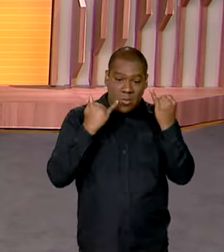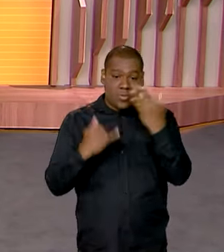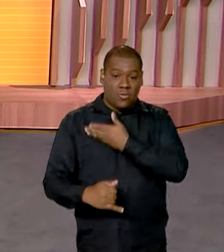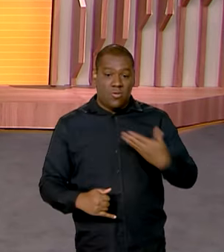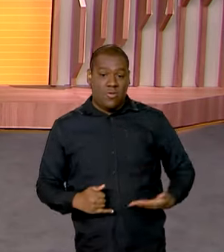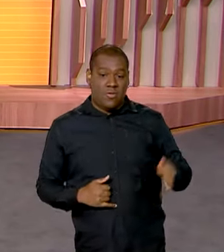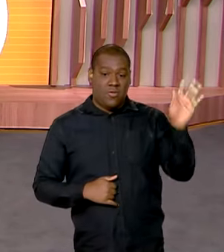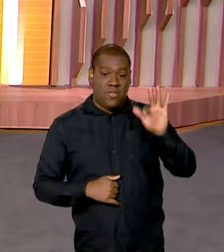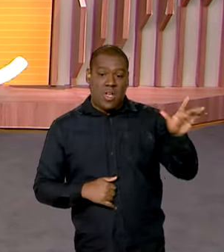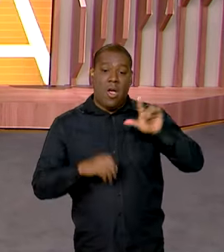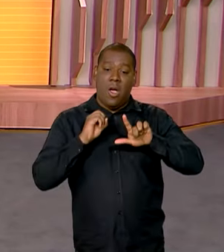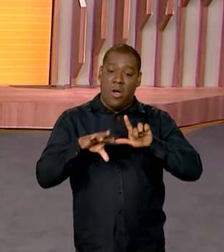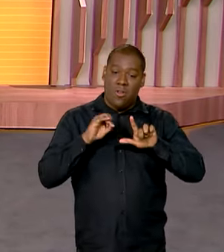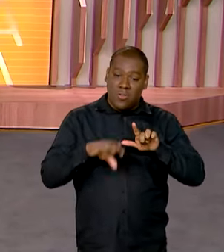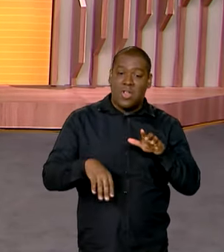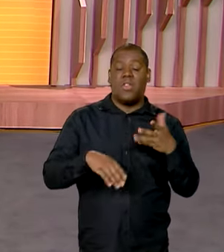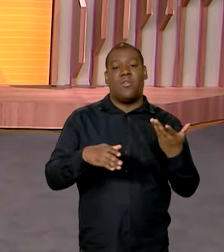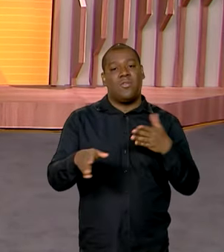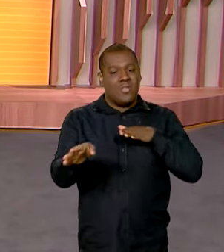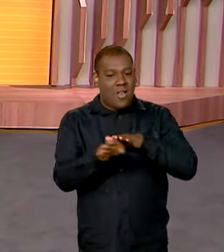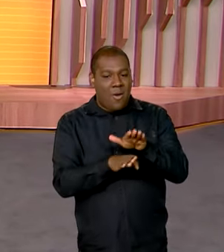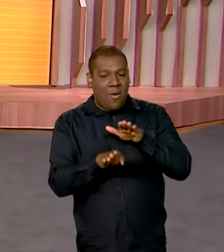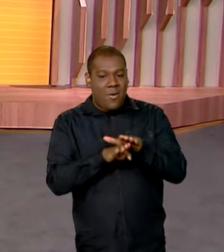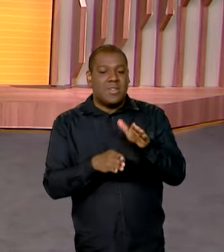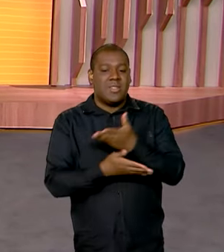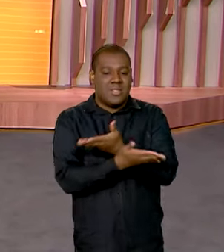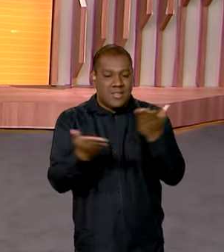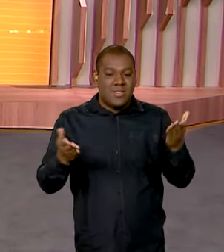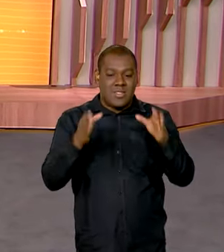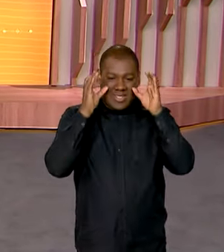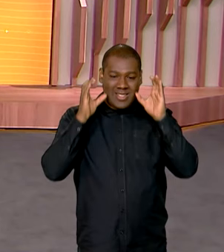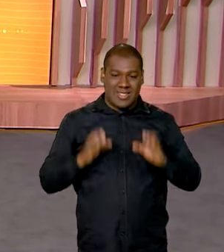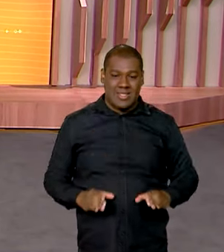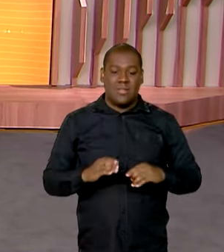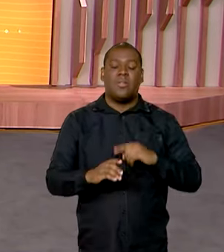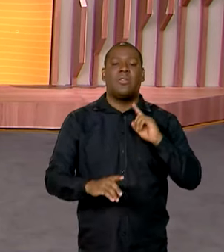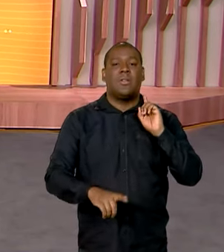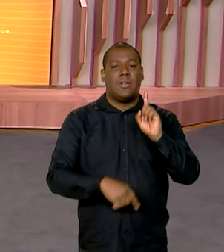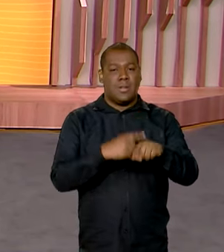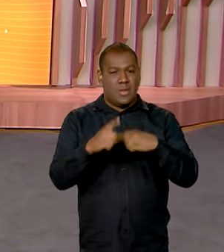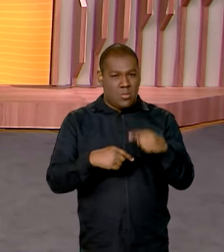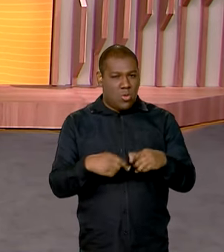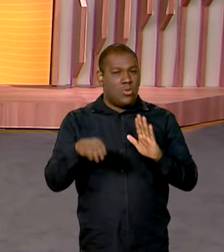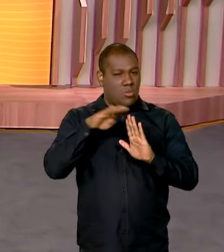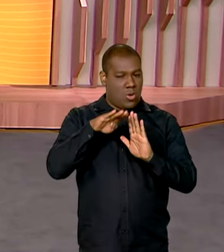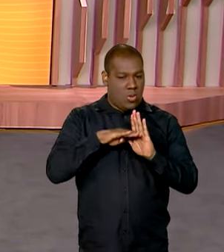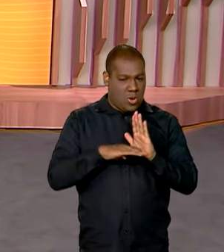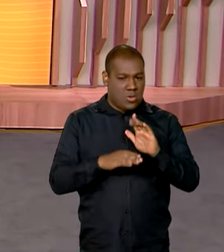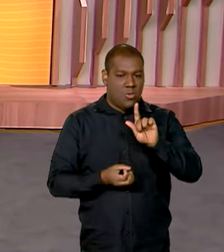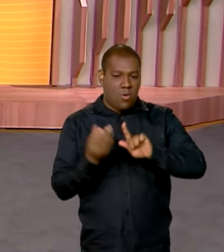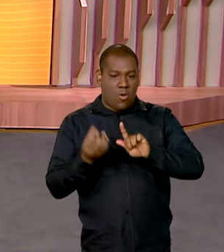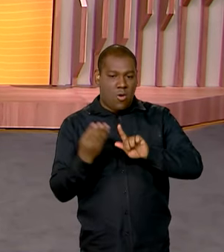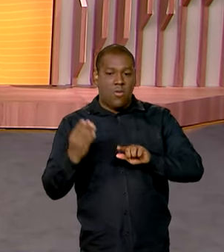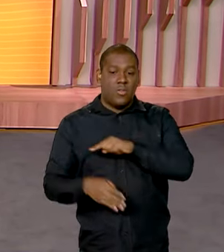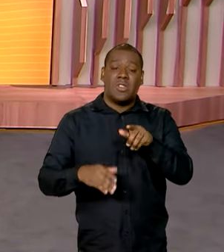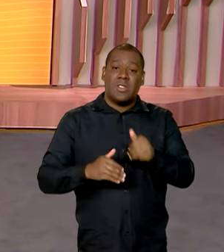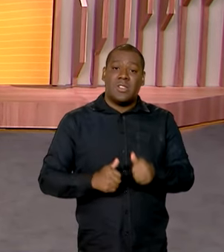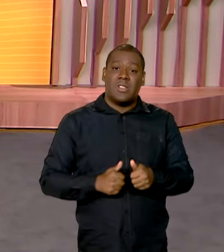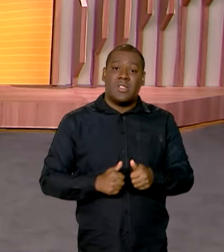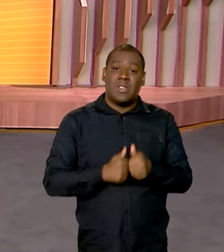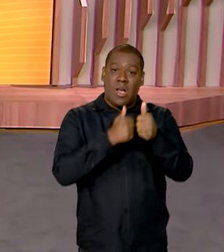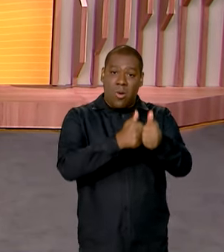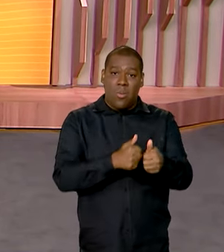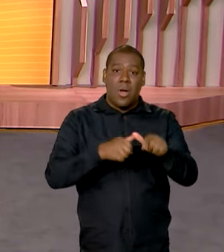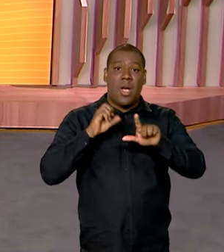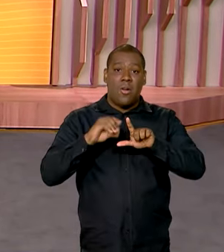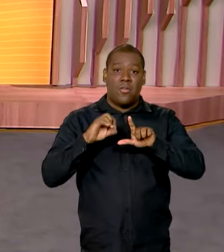eventos ao vivo, dicas e serviços para você, cidadão. Daqui a pouco, na nossa programação, você confere ao vivo a